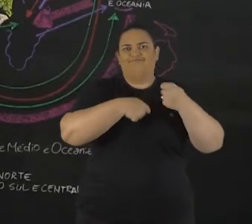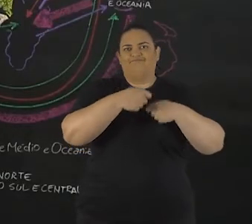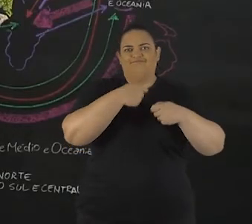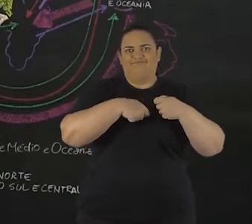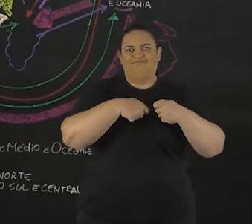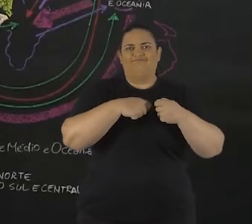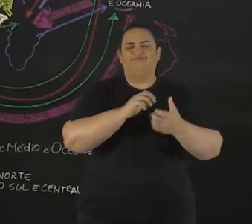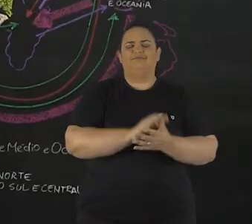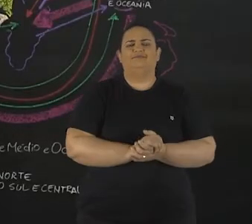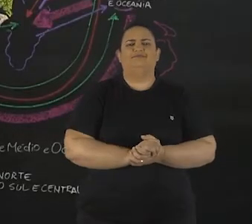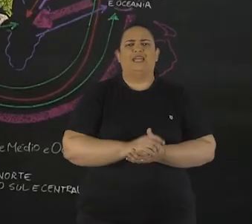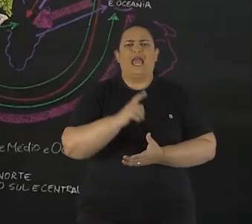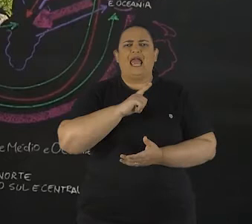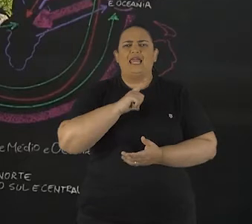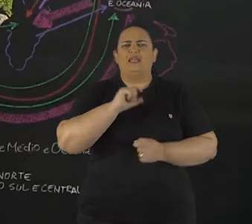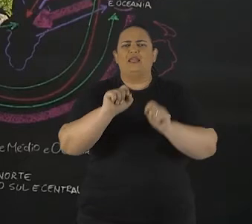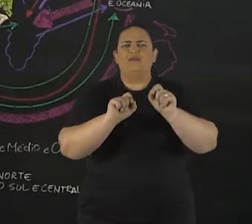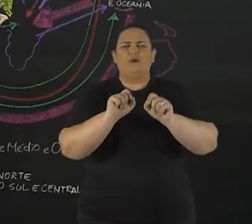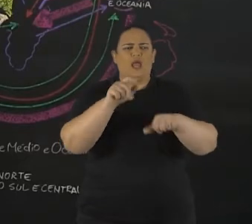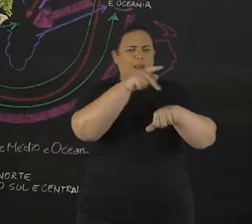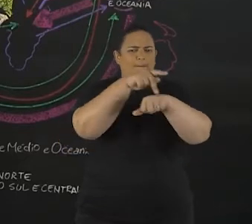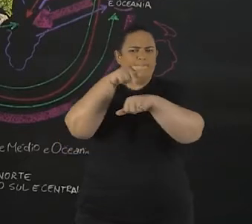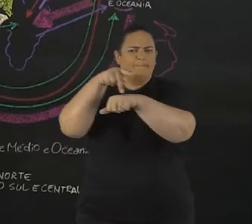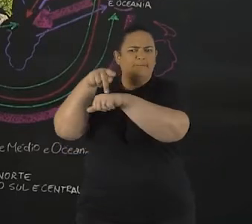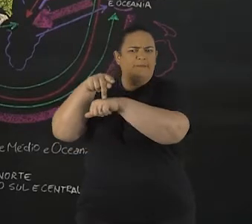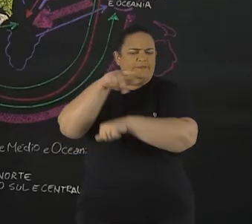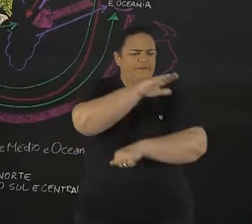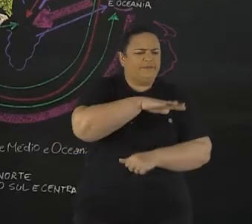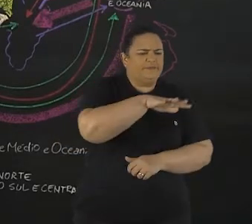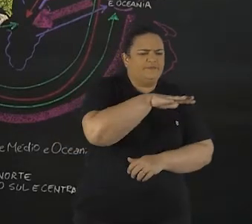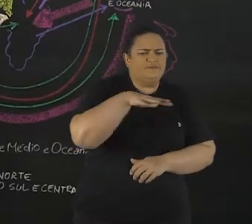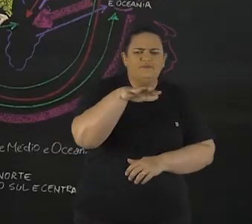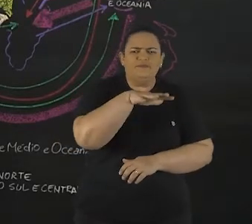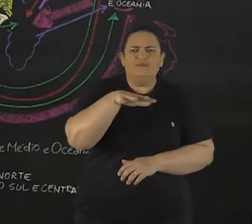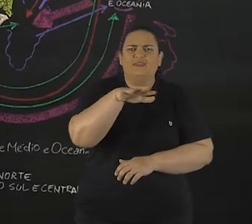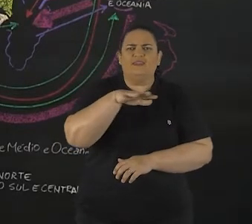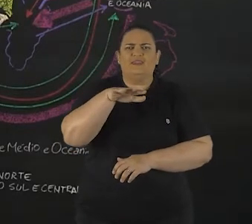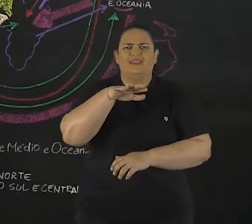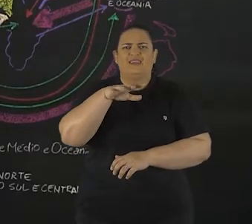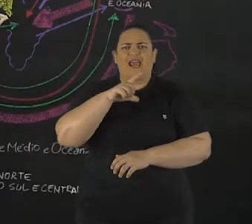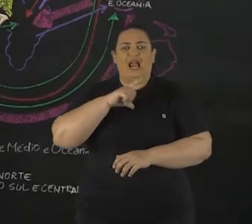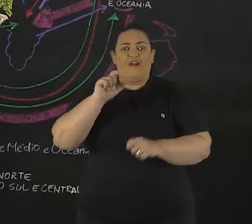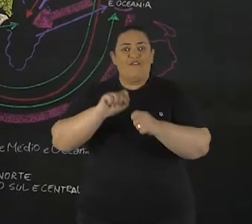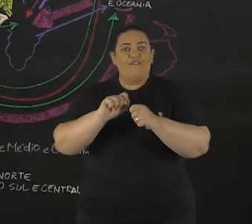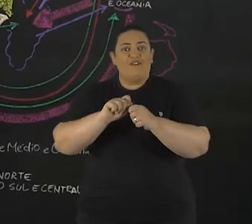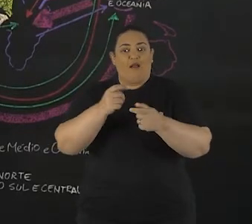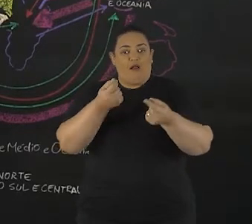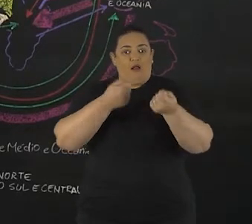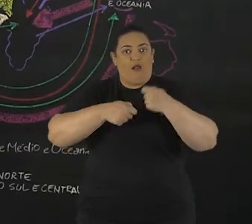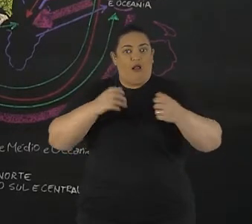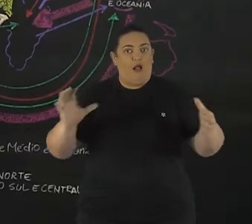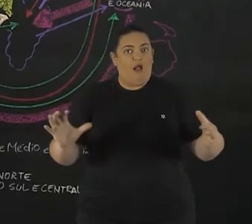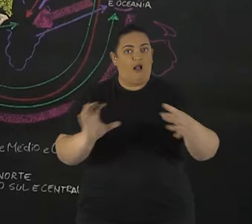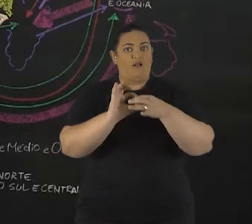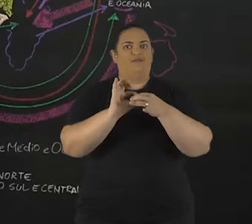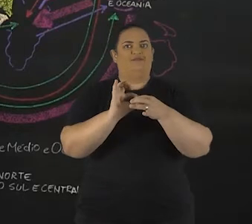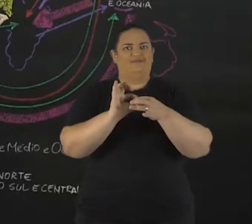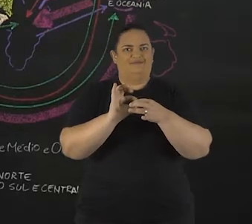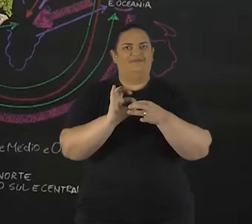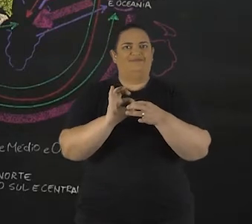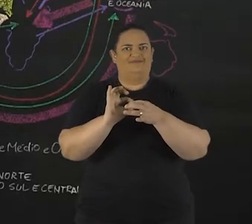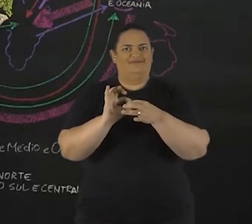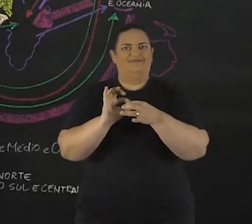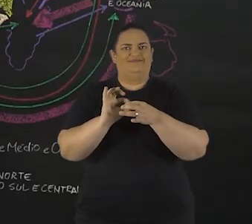áreas onde países acabam criando uma união de suas economias para competir no